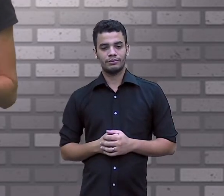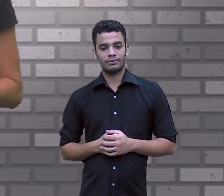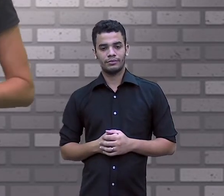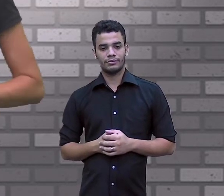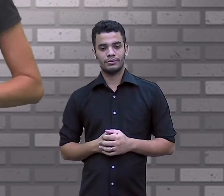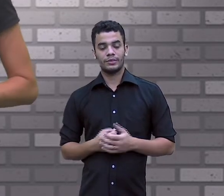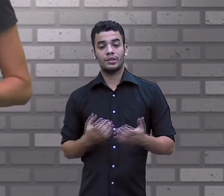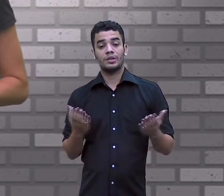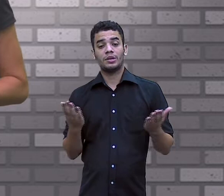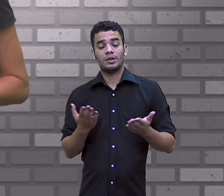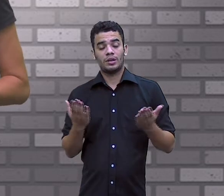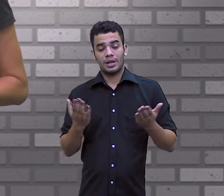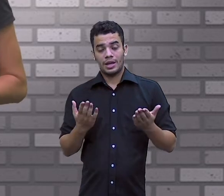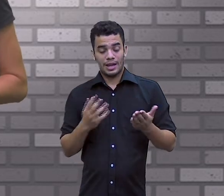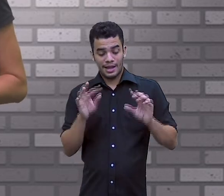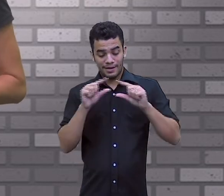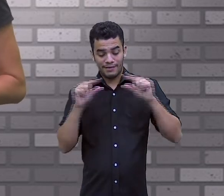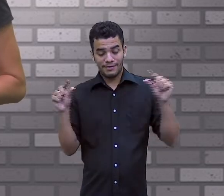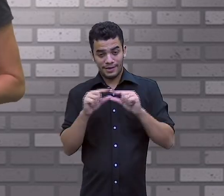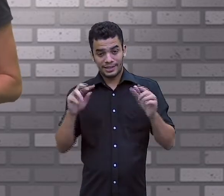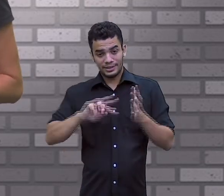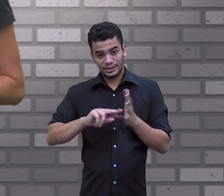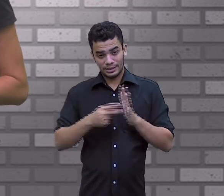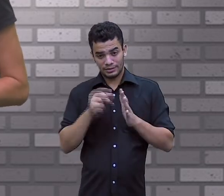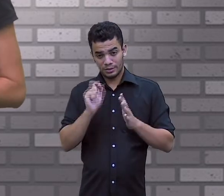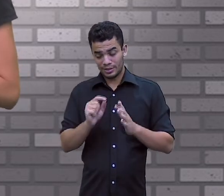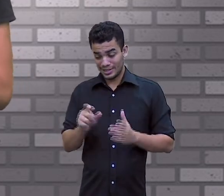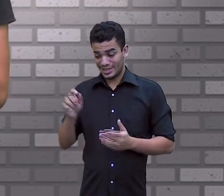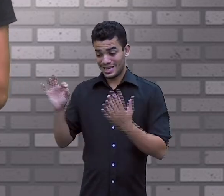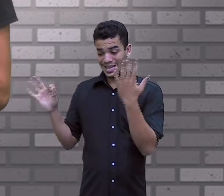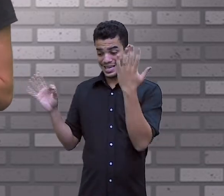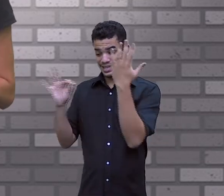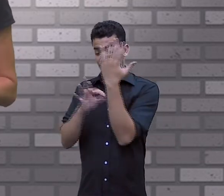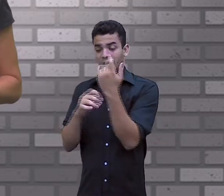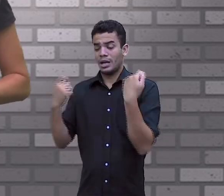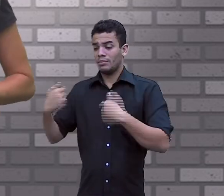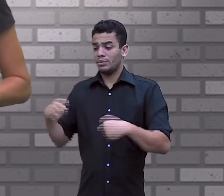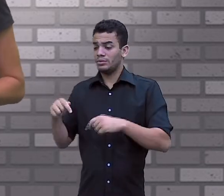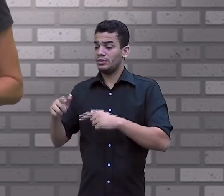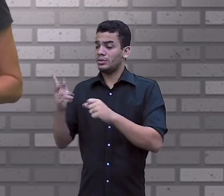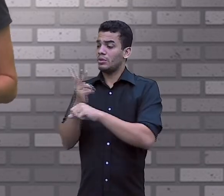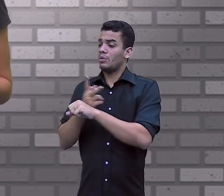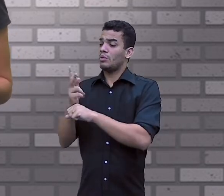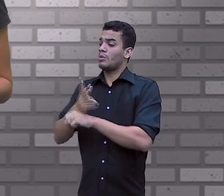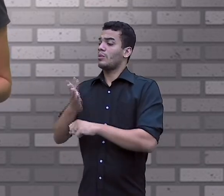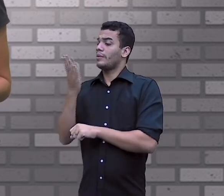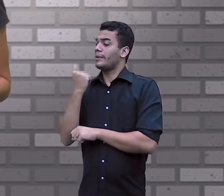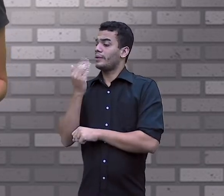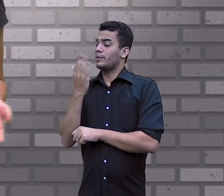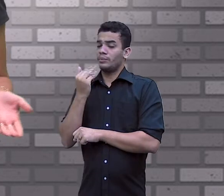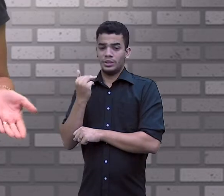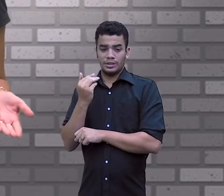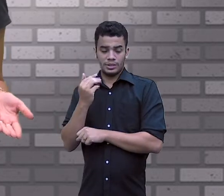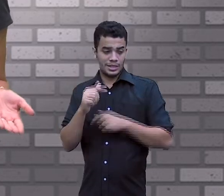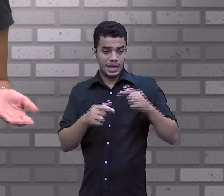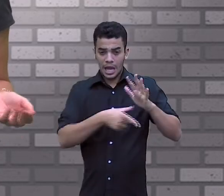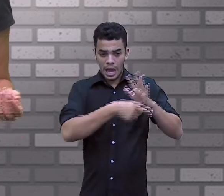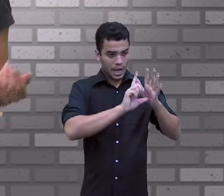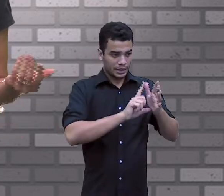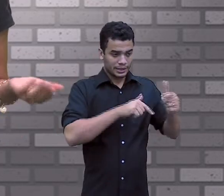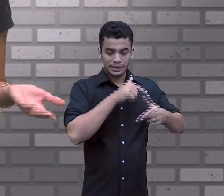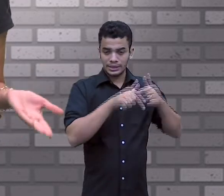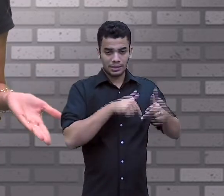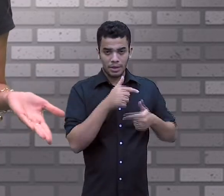deve dar um jeito para arrumar comida, já que não trabalhou durante o verão. Não é